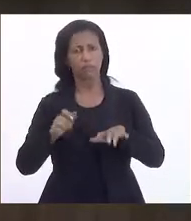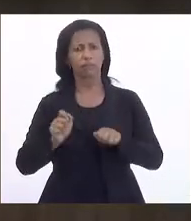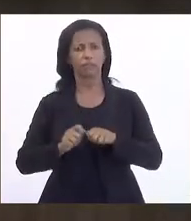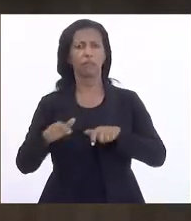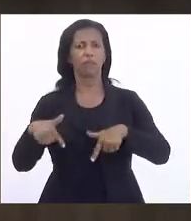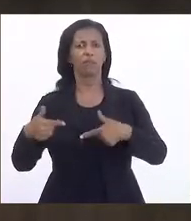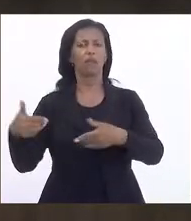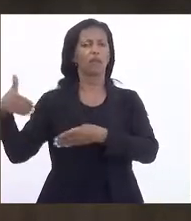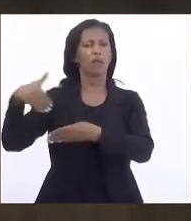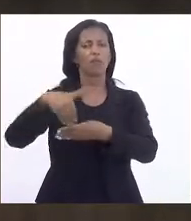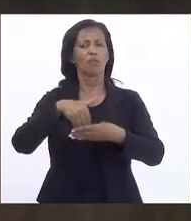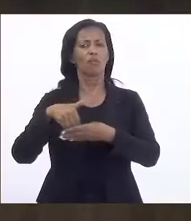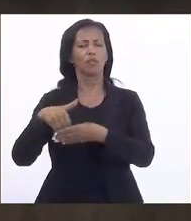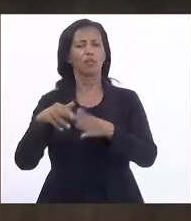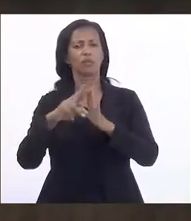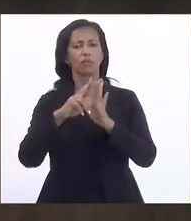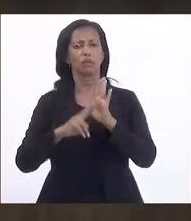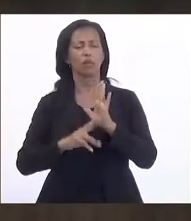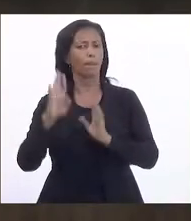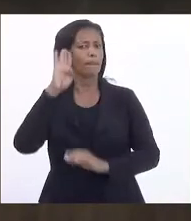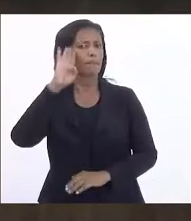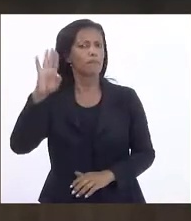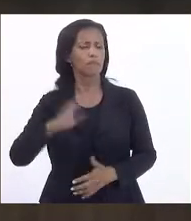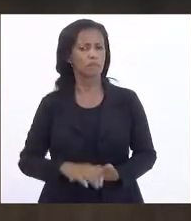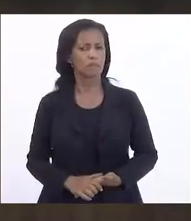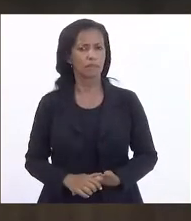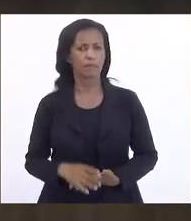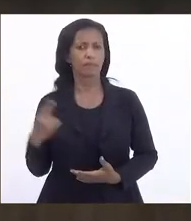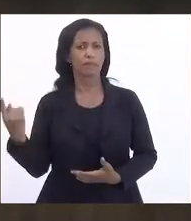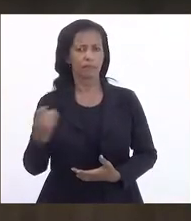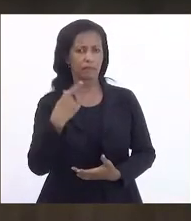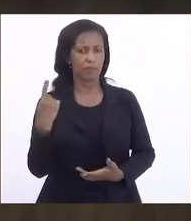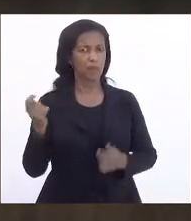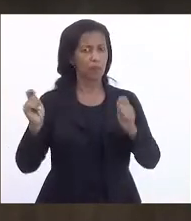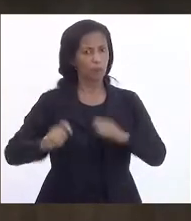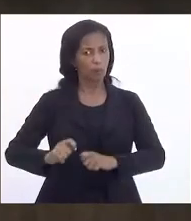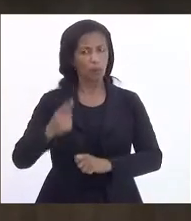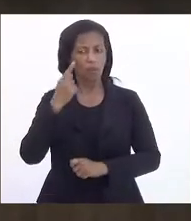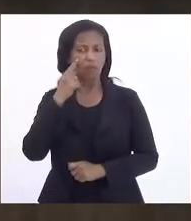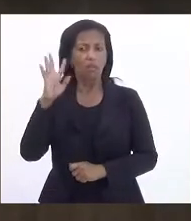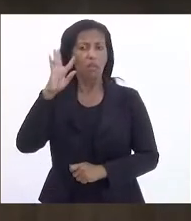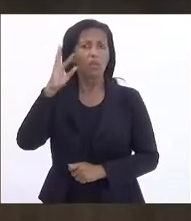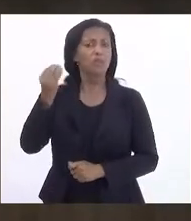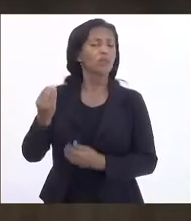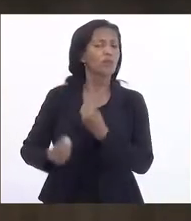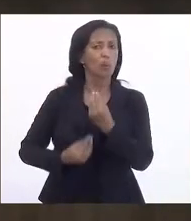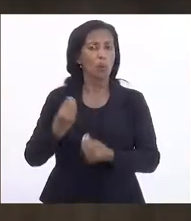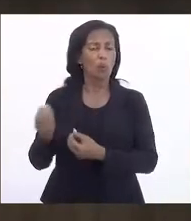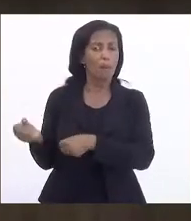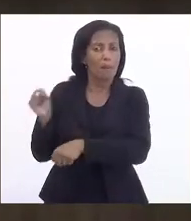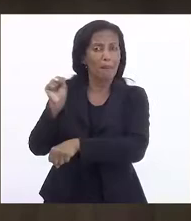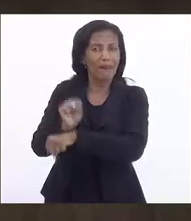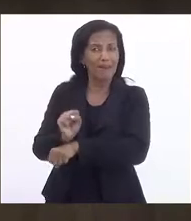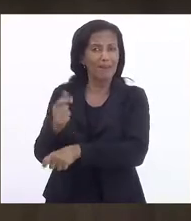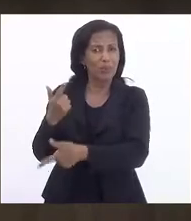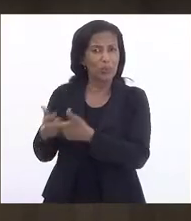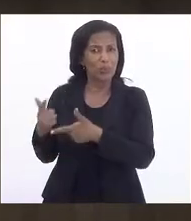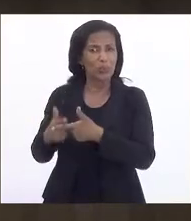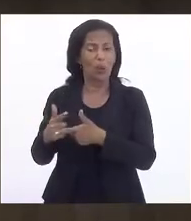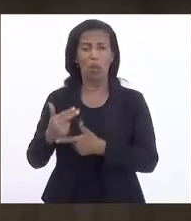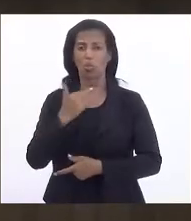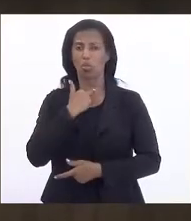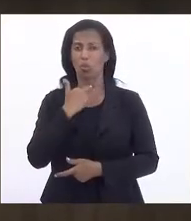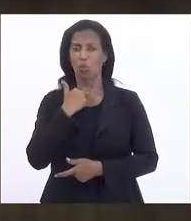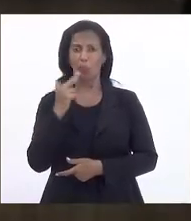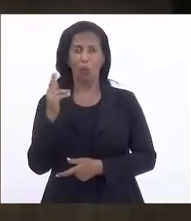a votação do relatório acho que isso é fundamental para a gente inclusive poder tomar medidas para parar essa sangria a gente não pode